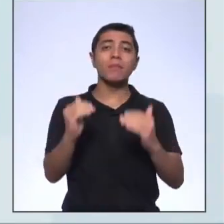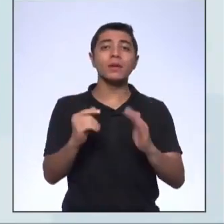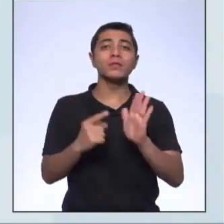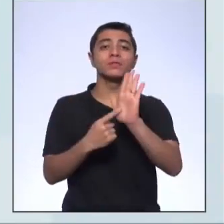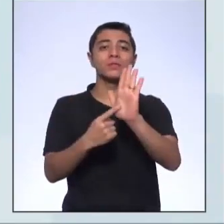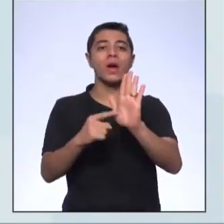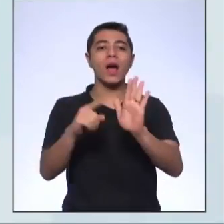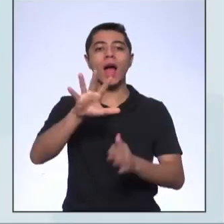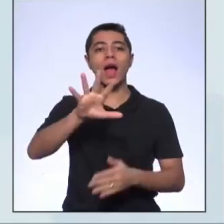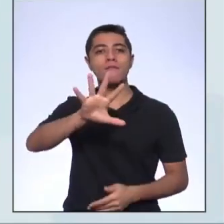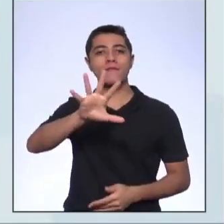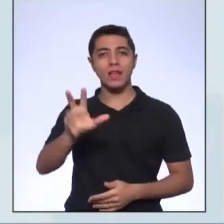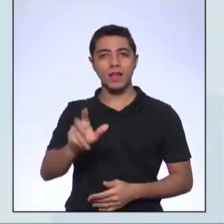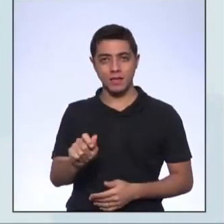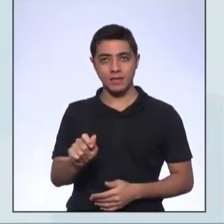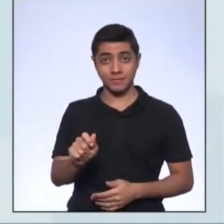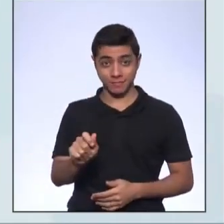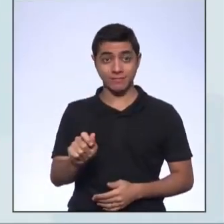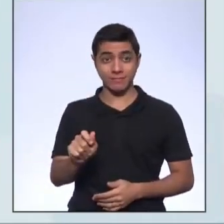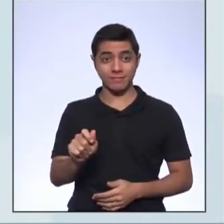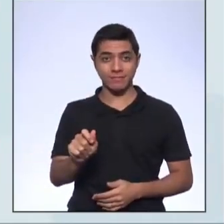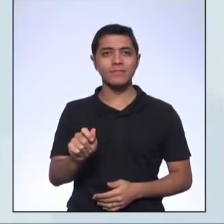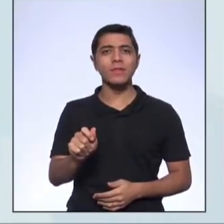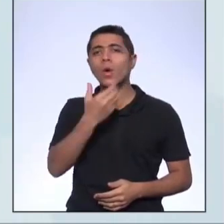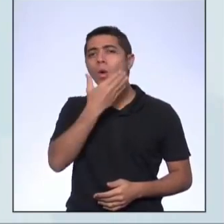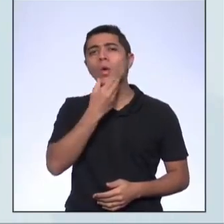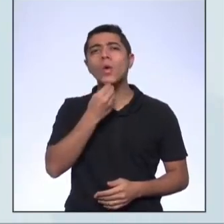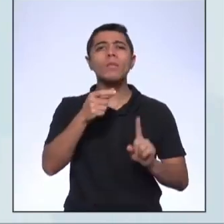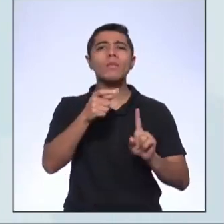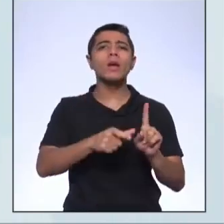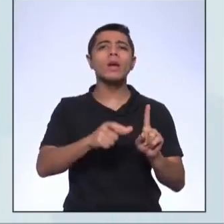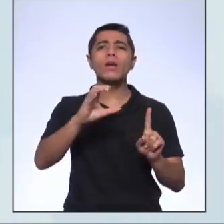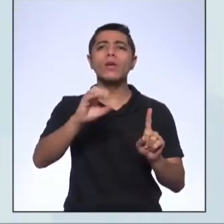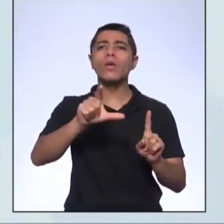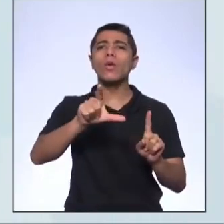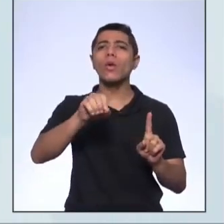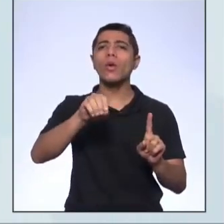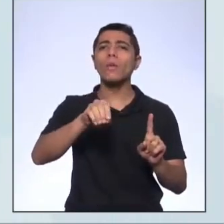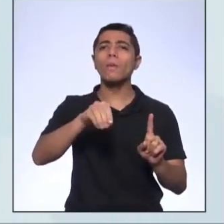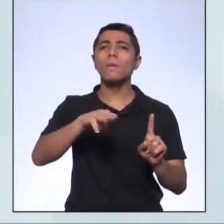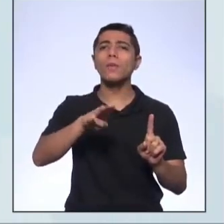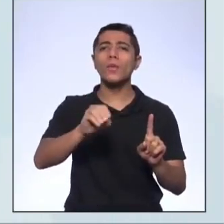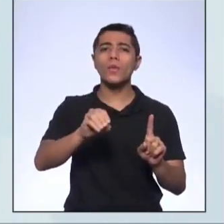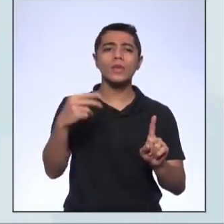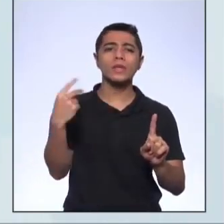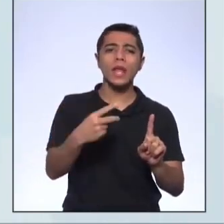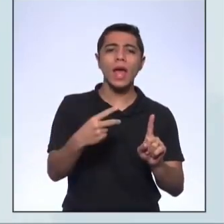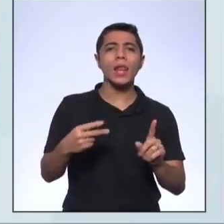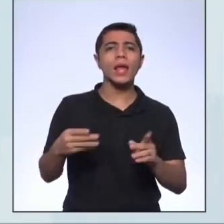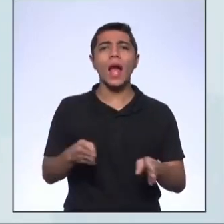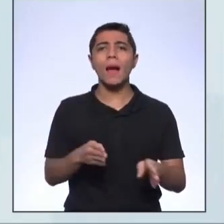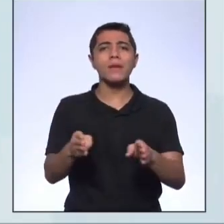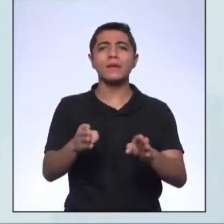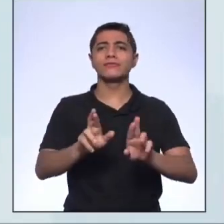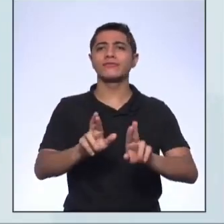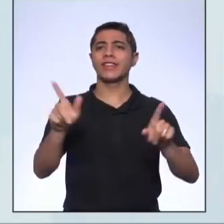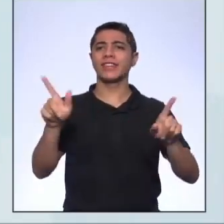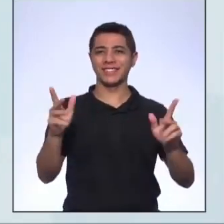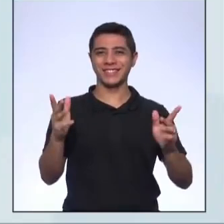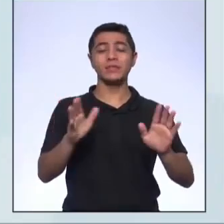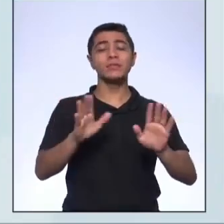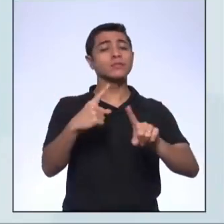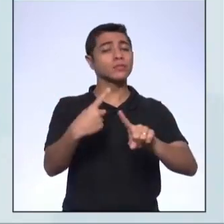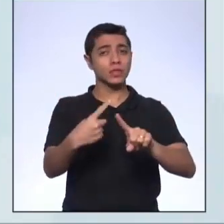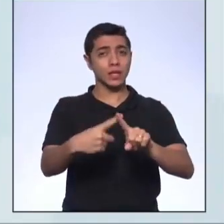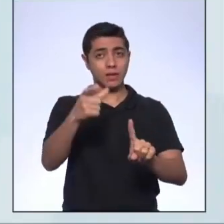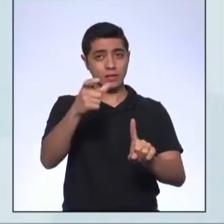périplo africano, e a gente vai ver que o caminho do Colombo é meio diferentão, né? Então, olha só, o Cristóvão Colombo, ele